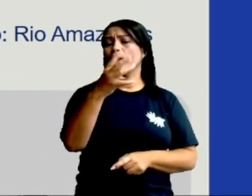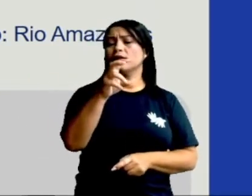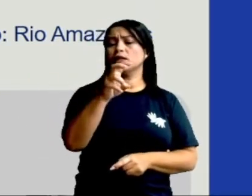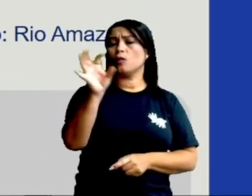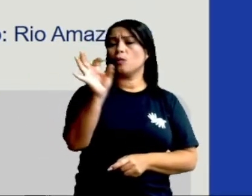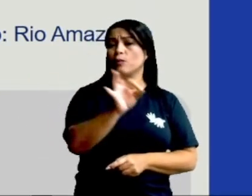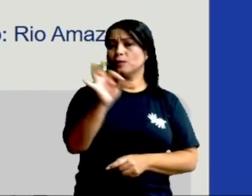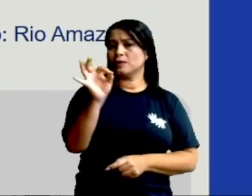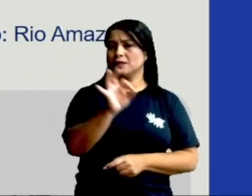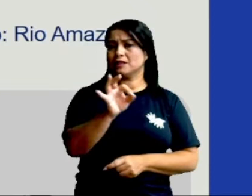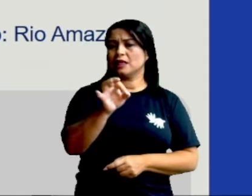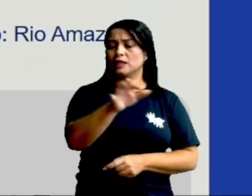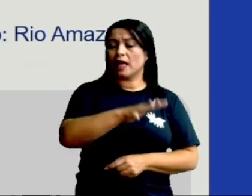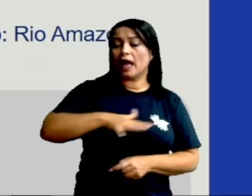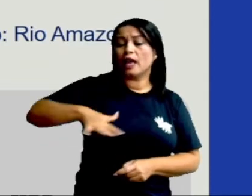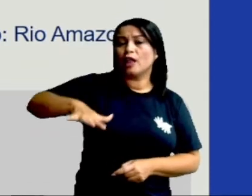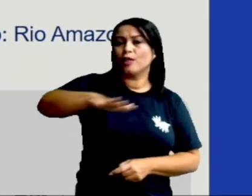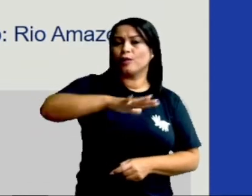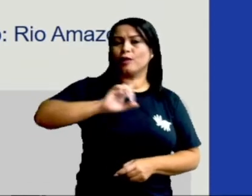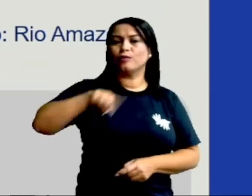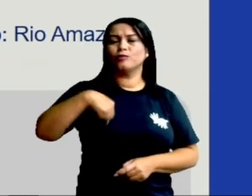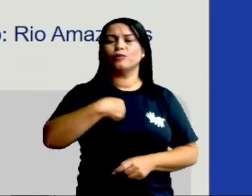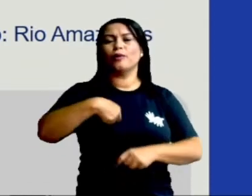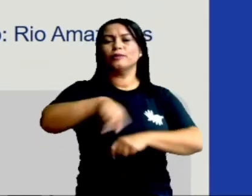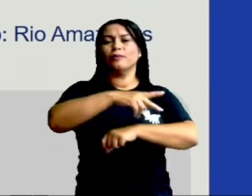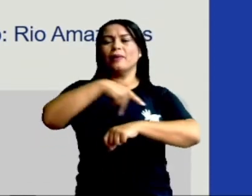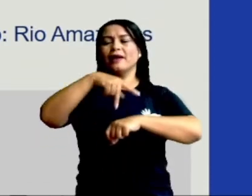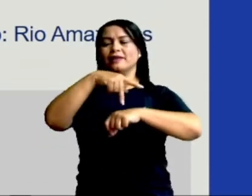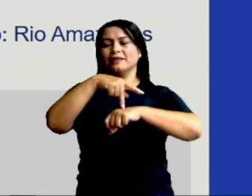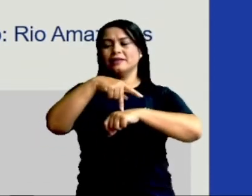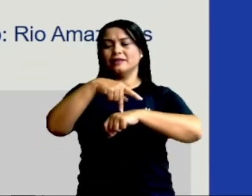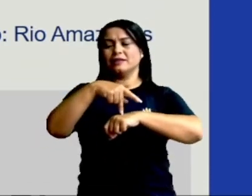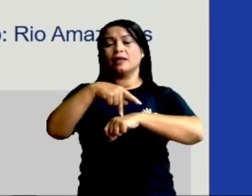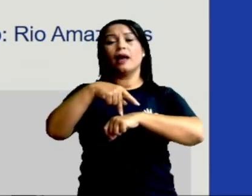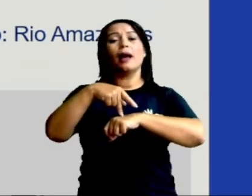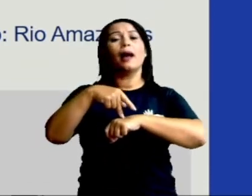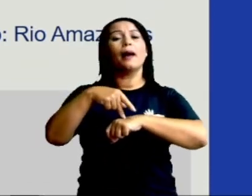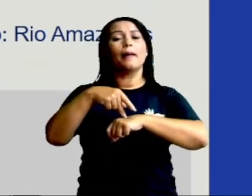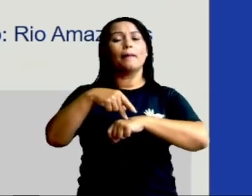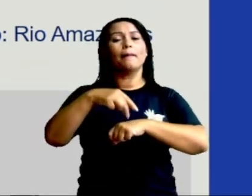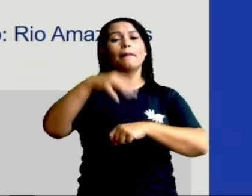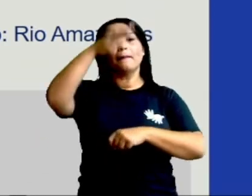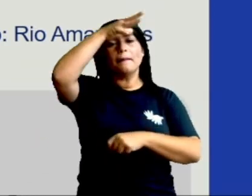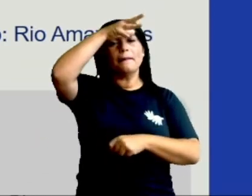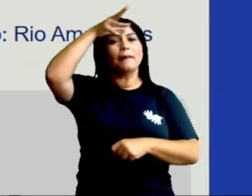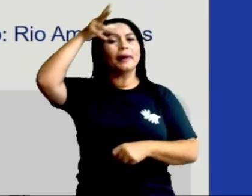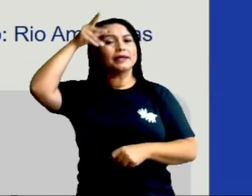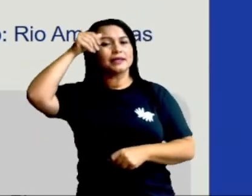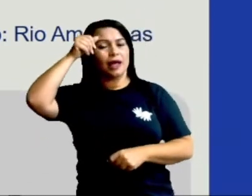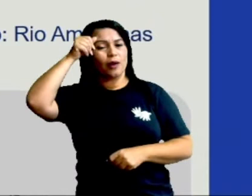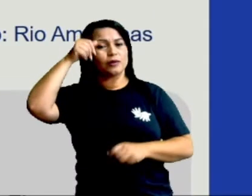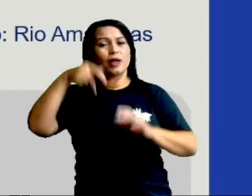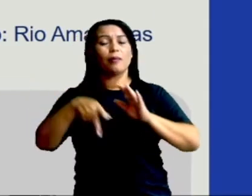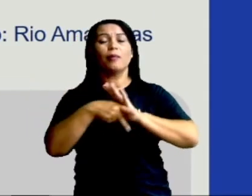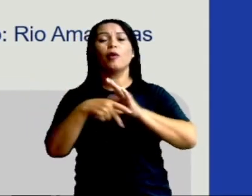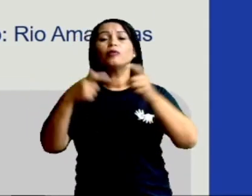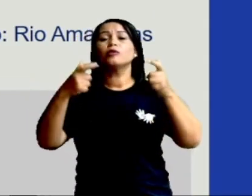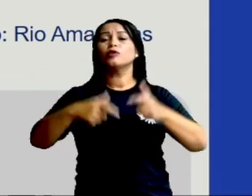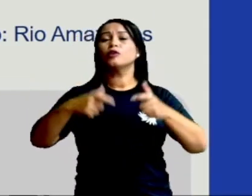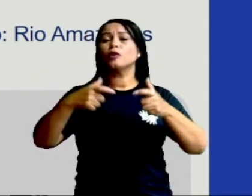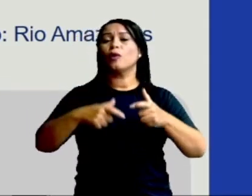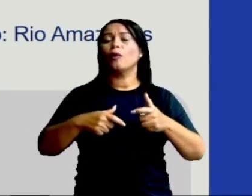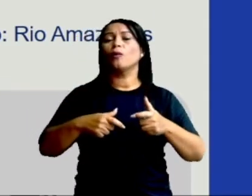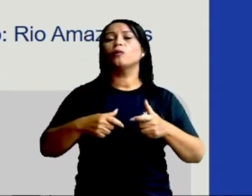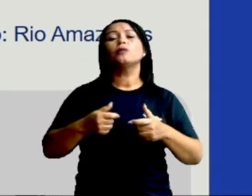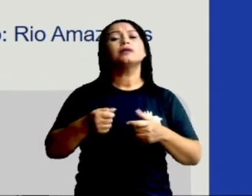45 por cento da área total do nosso país Manaus capital do Amazonas é a